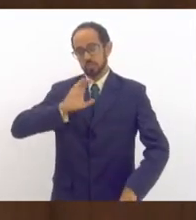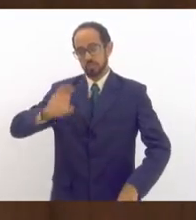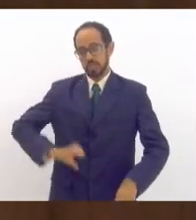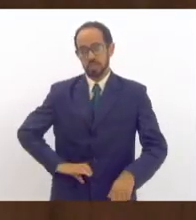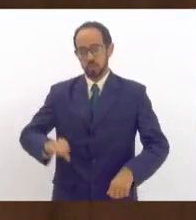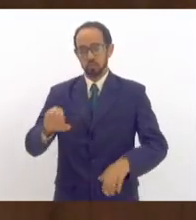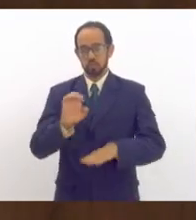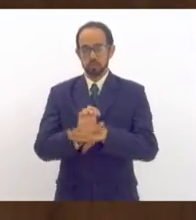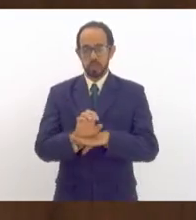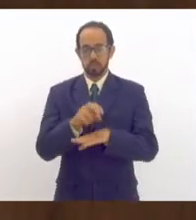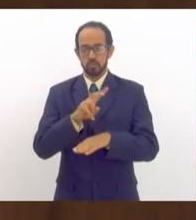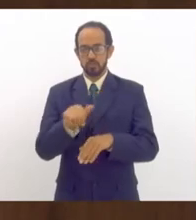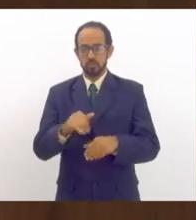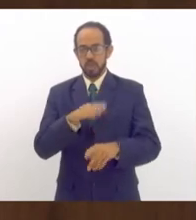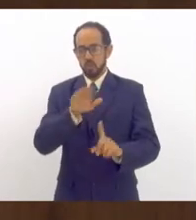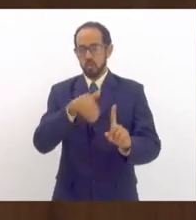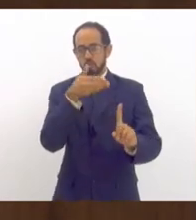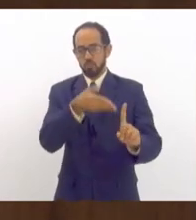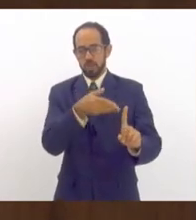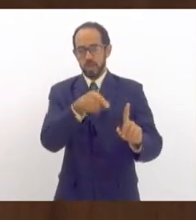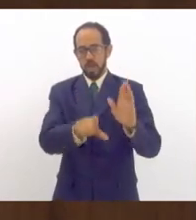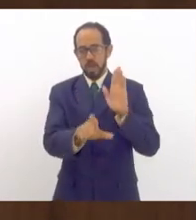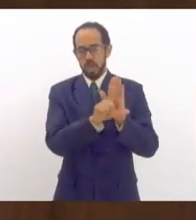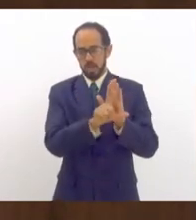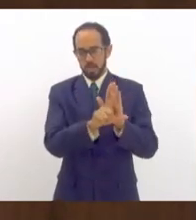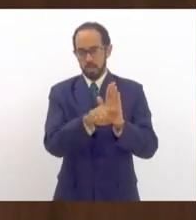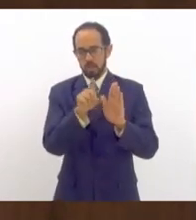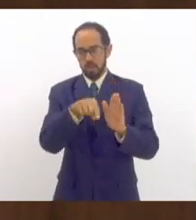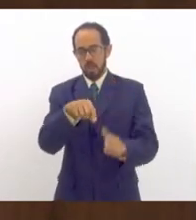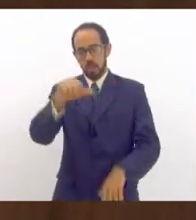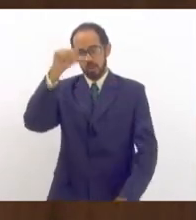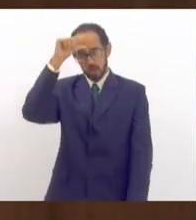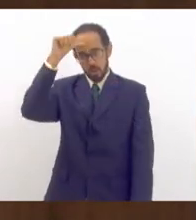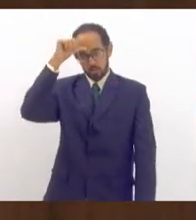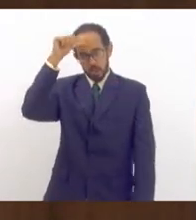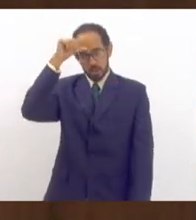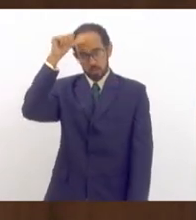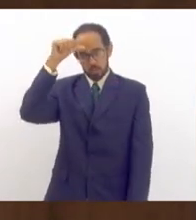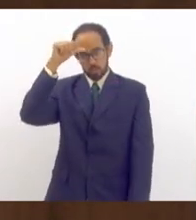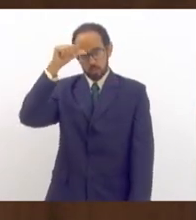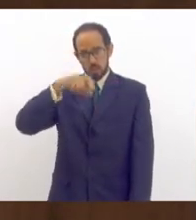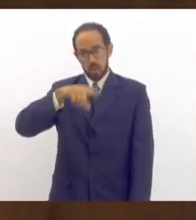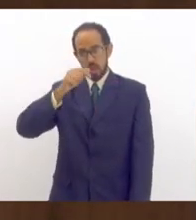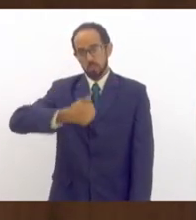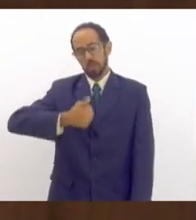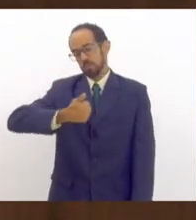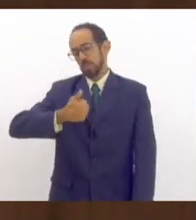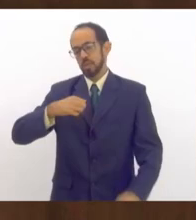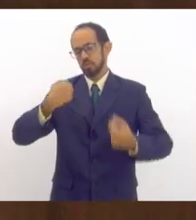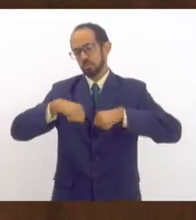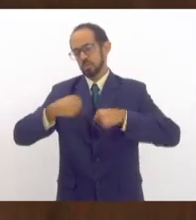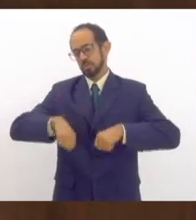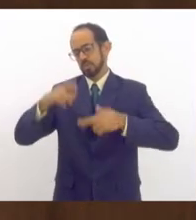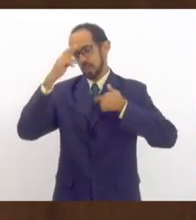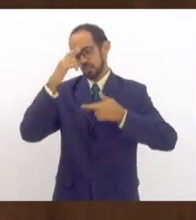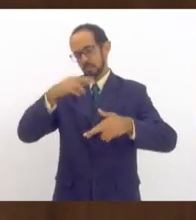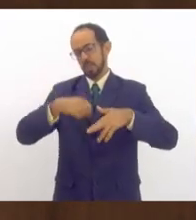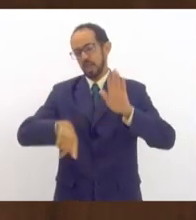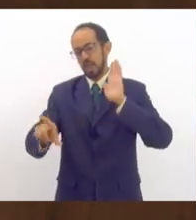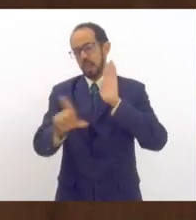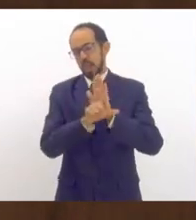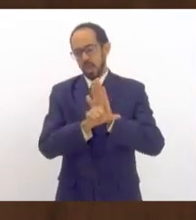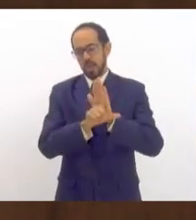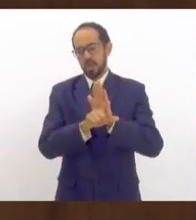que deve cumprir a lei e esse cidadão se chama Cláudio Castro é o primeiro que devo fazer cumprir a lei